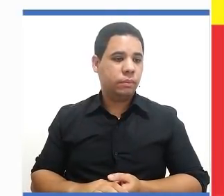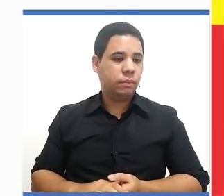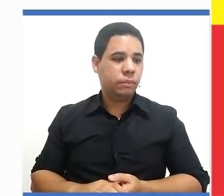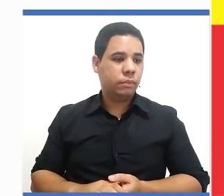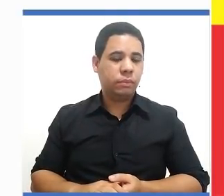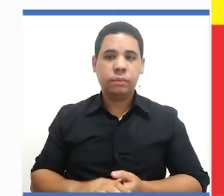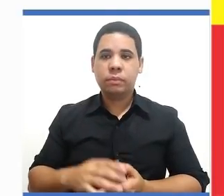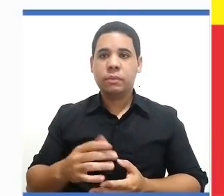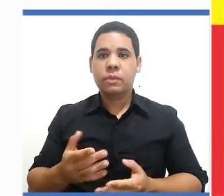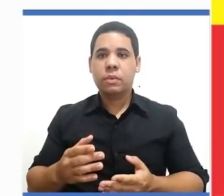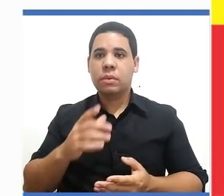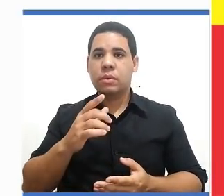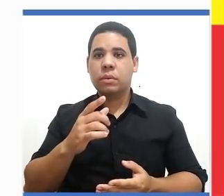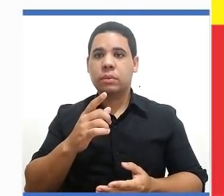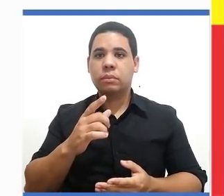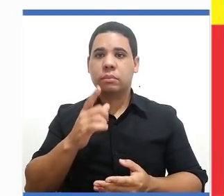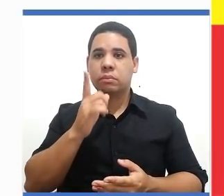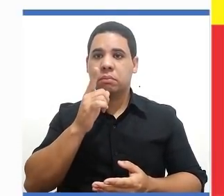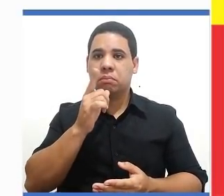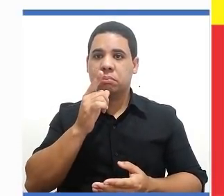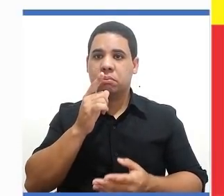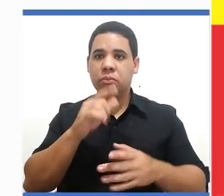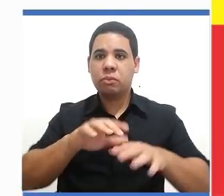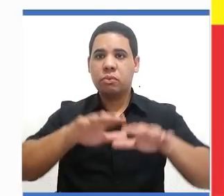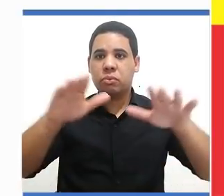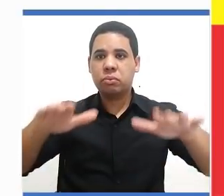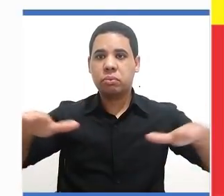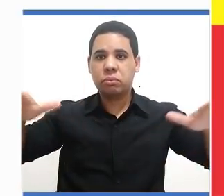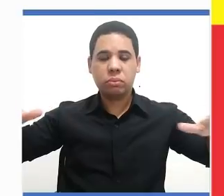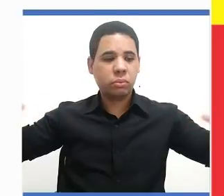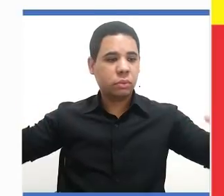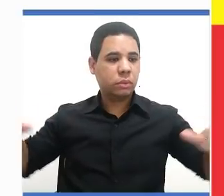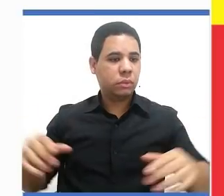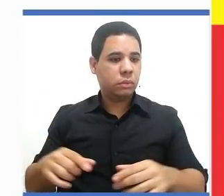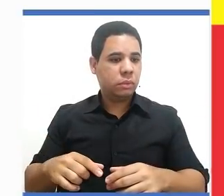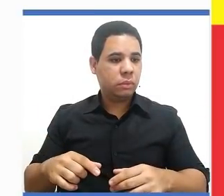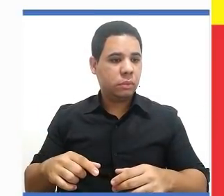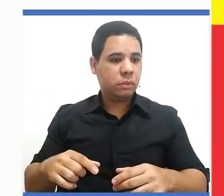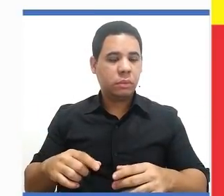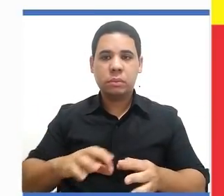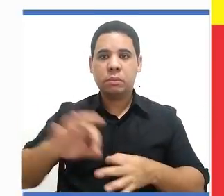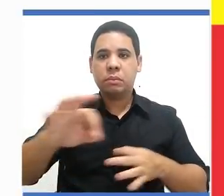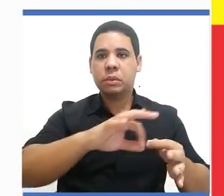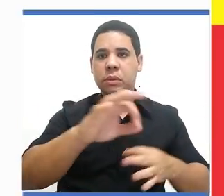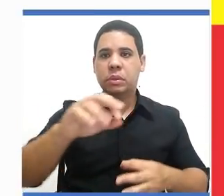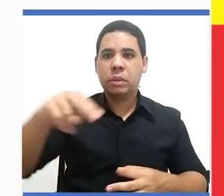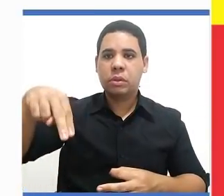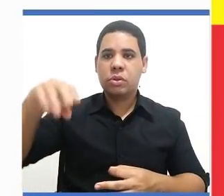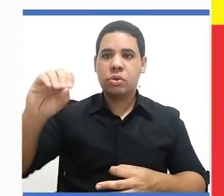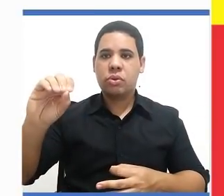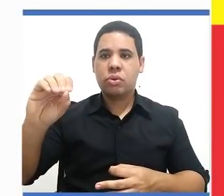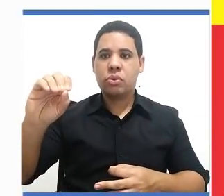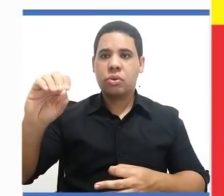Veja que no alto mar, na velocidade, a gente encontra lá medida em